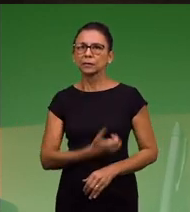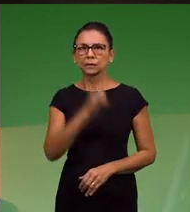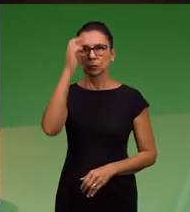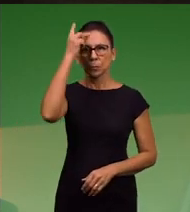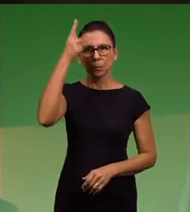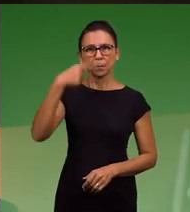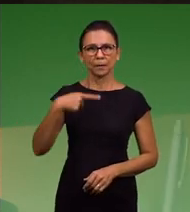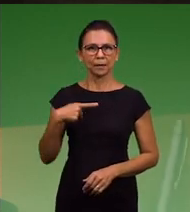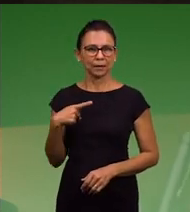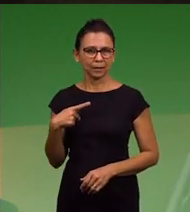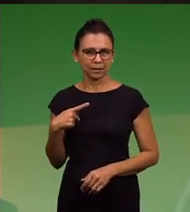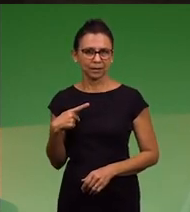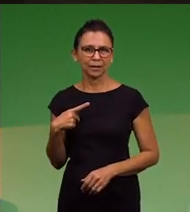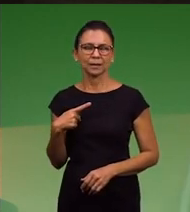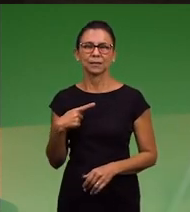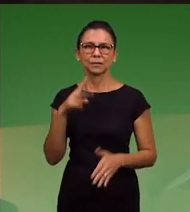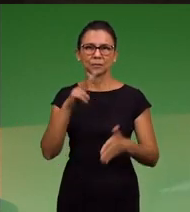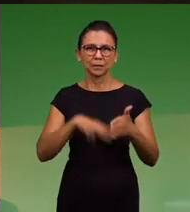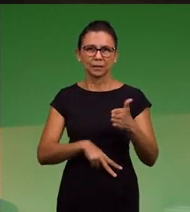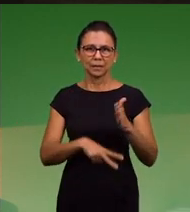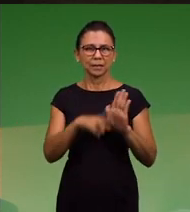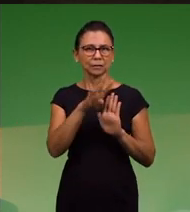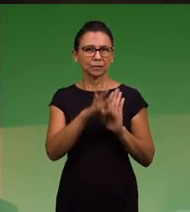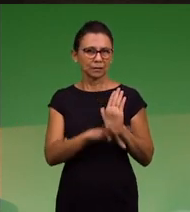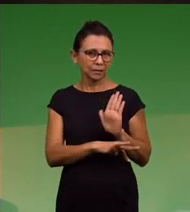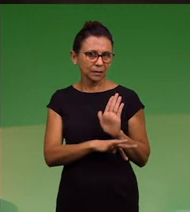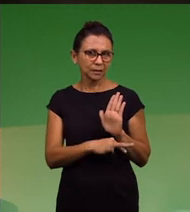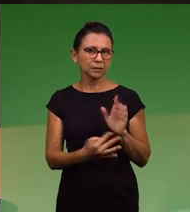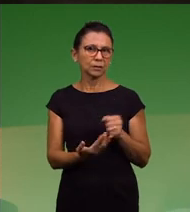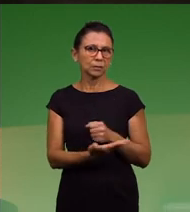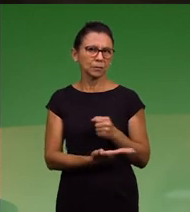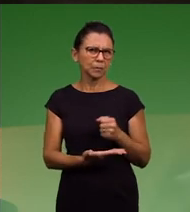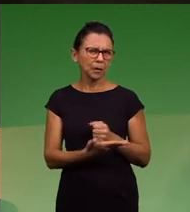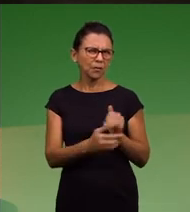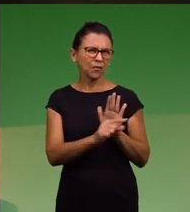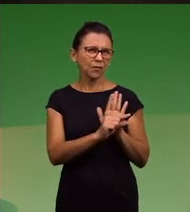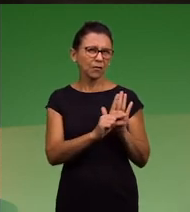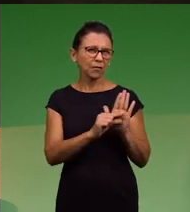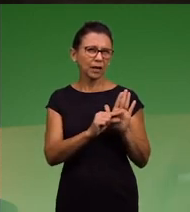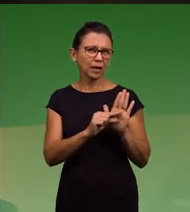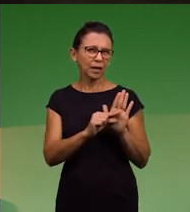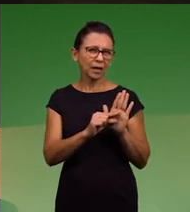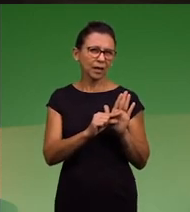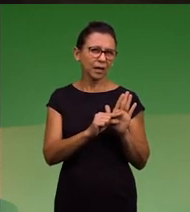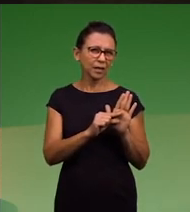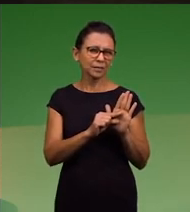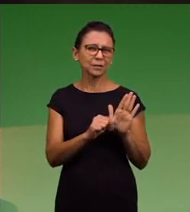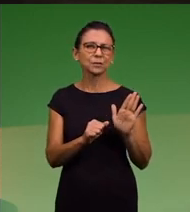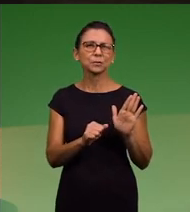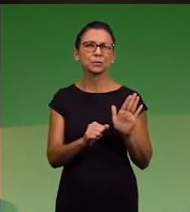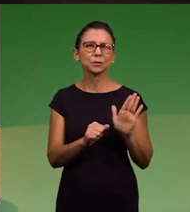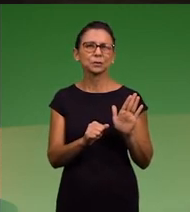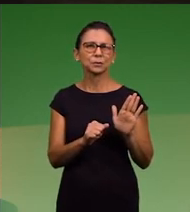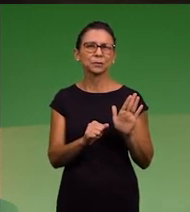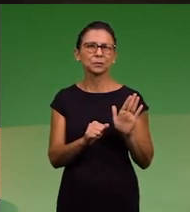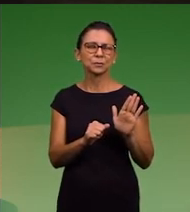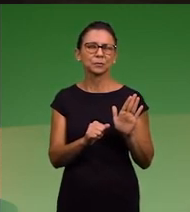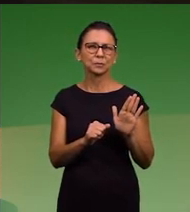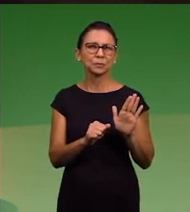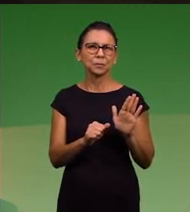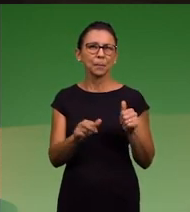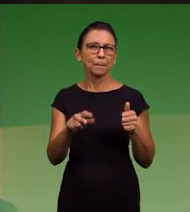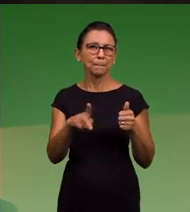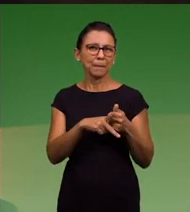E nós vamos ler como texto base para esse tema aquele verso que se encontra na primeira carta do